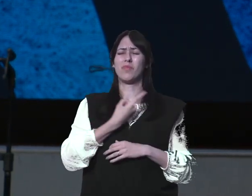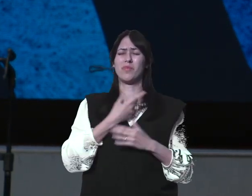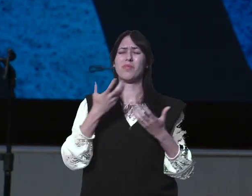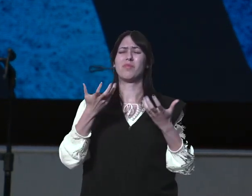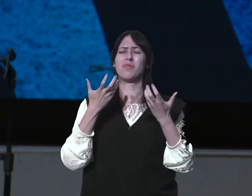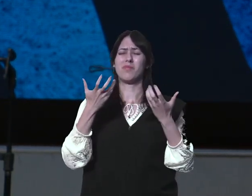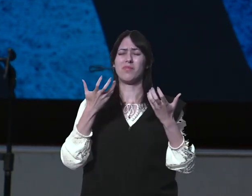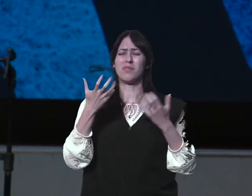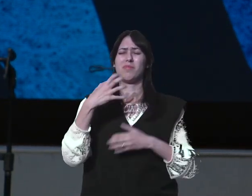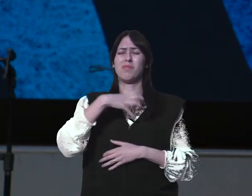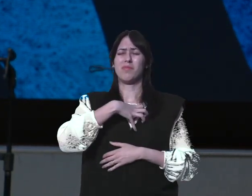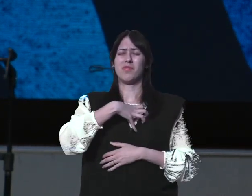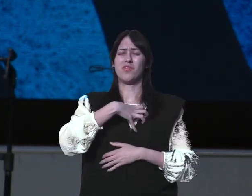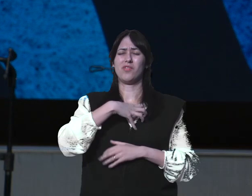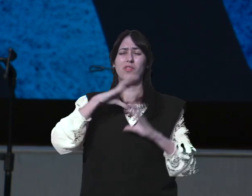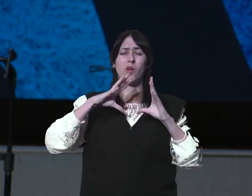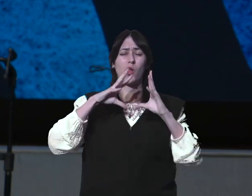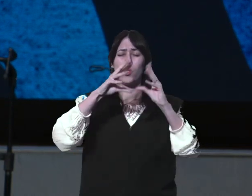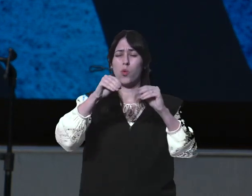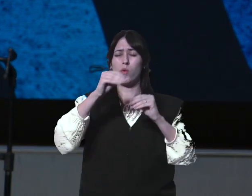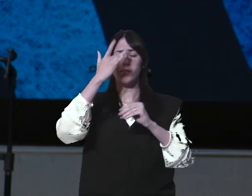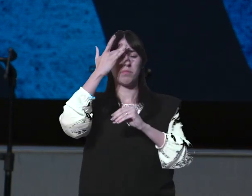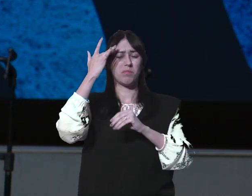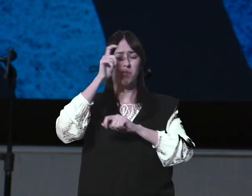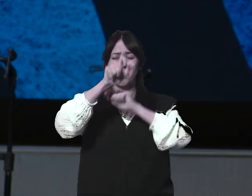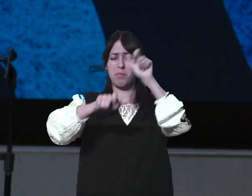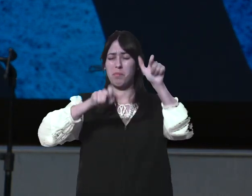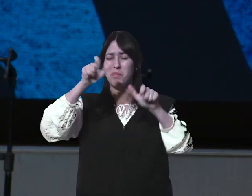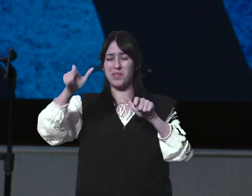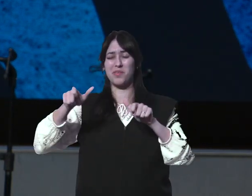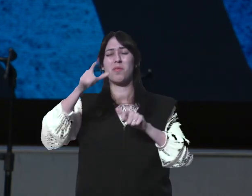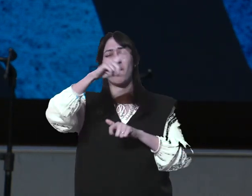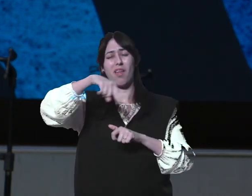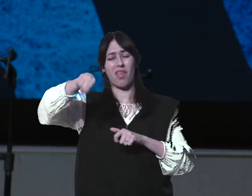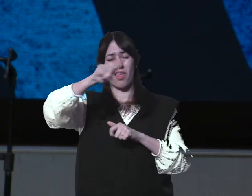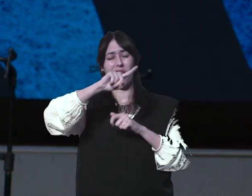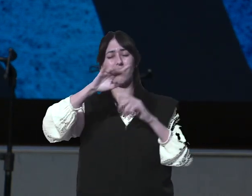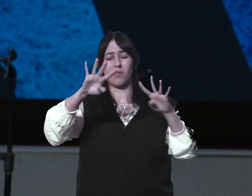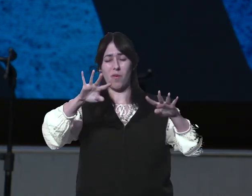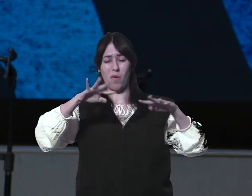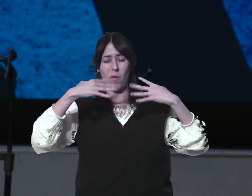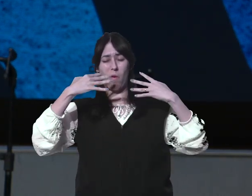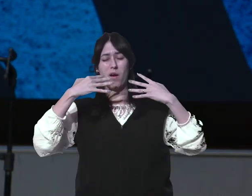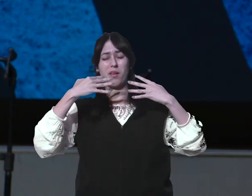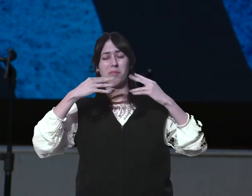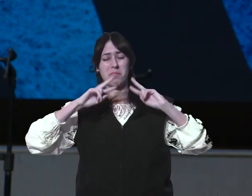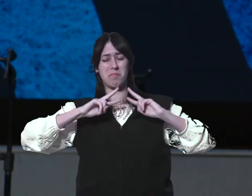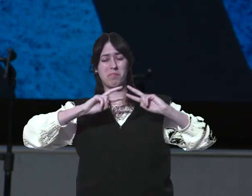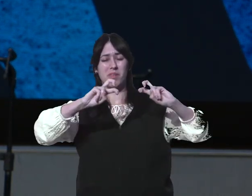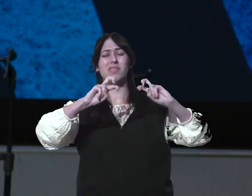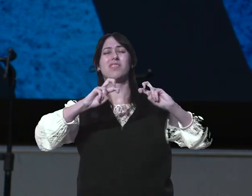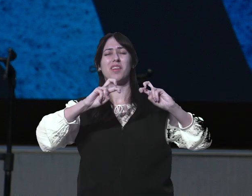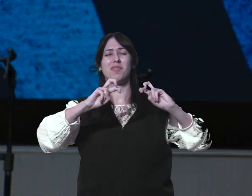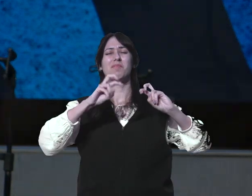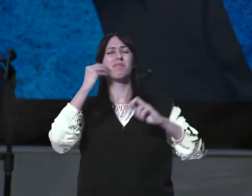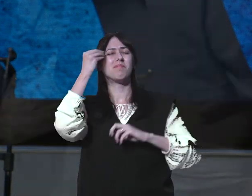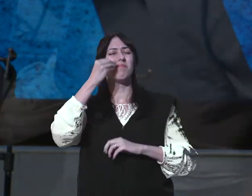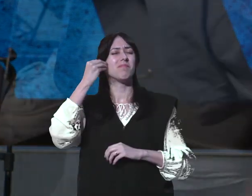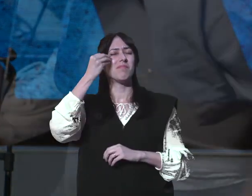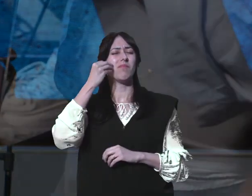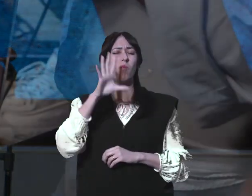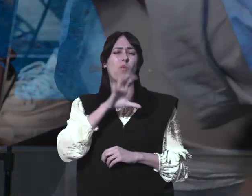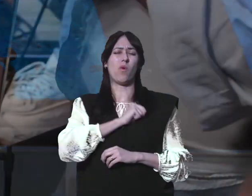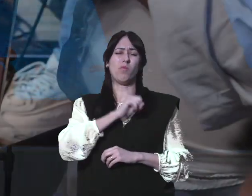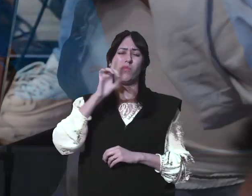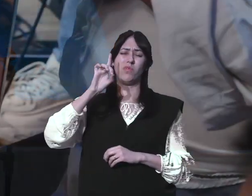que todas as pessoas que estão à nossa volta experimentem o amor do Senhor através das nossas